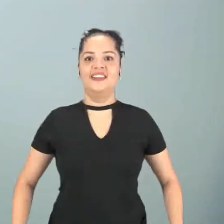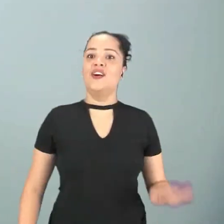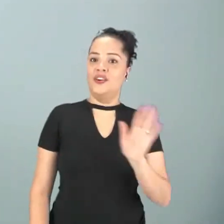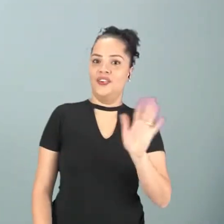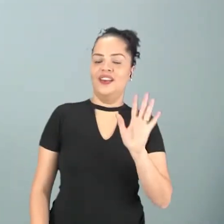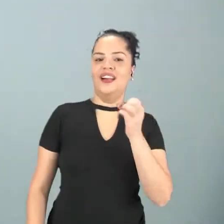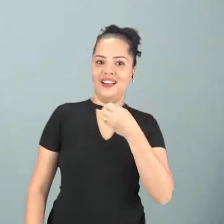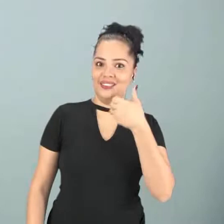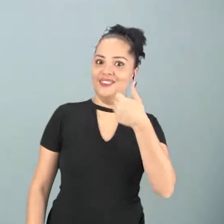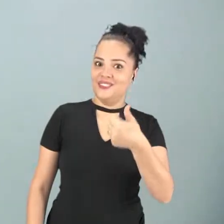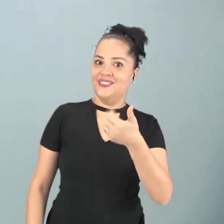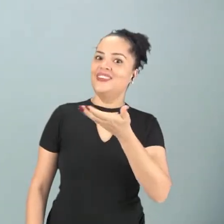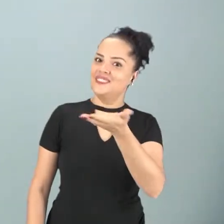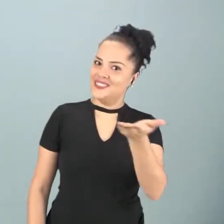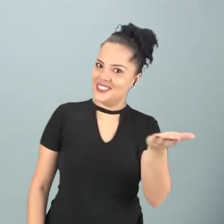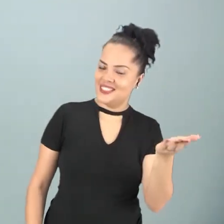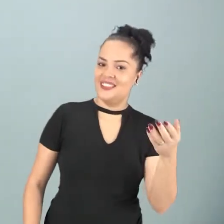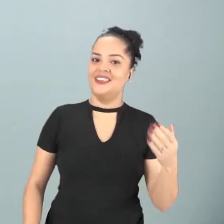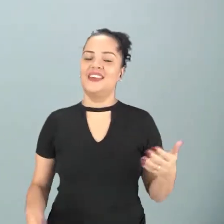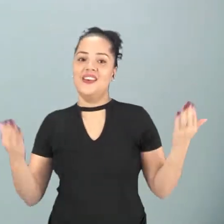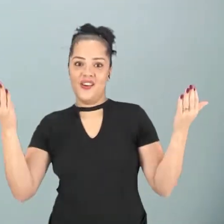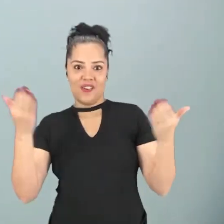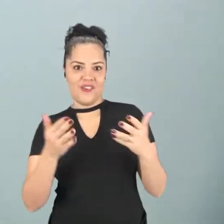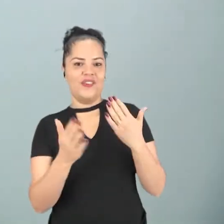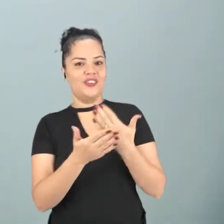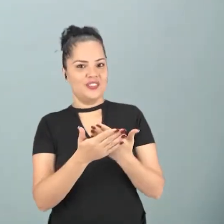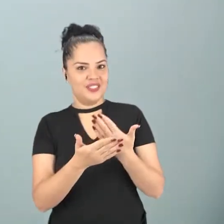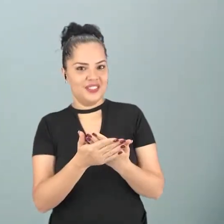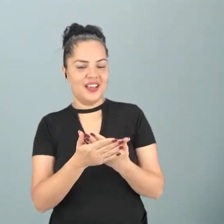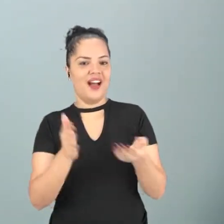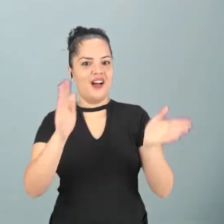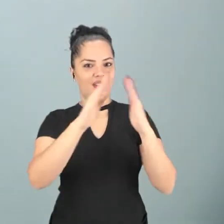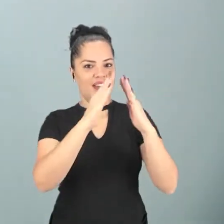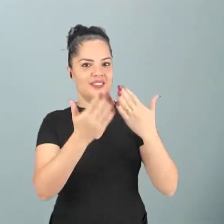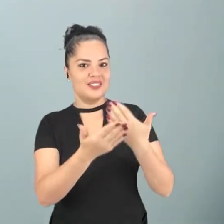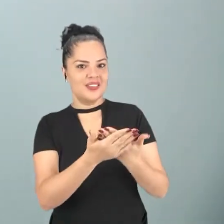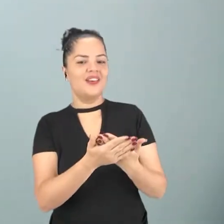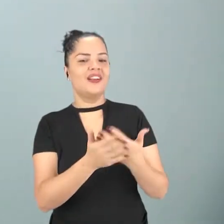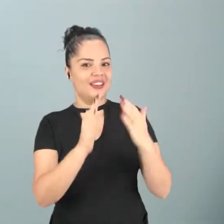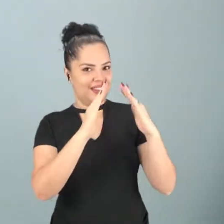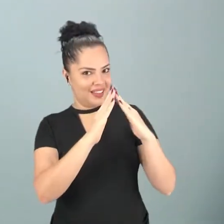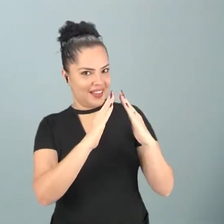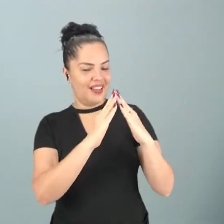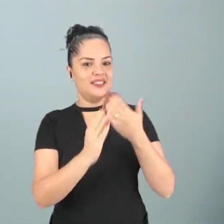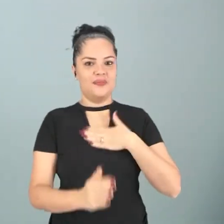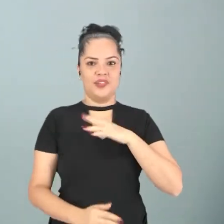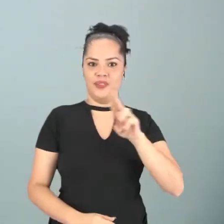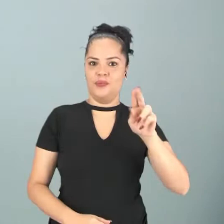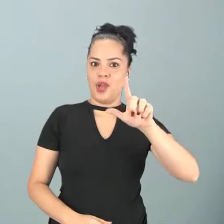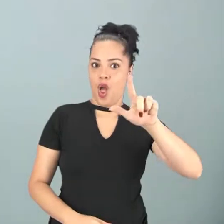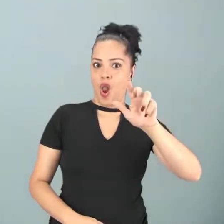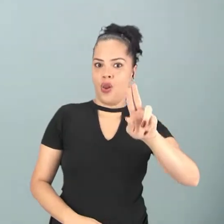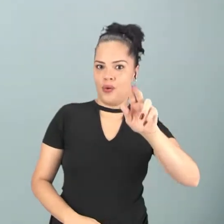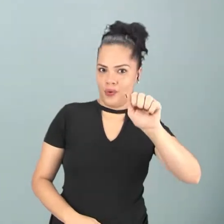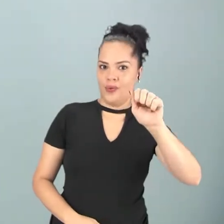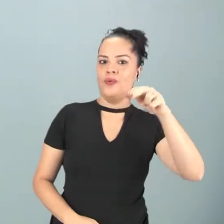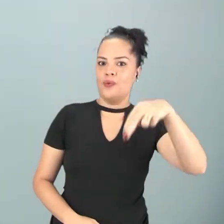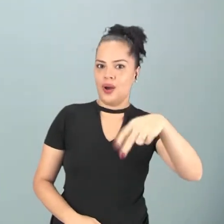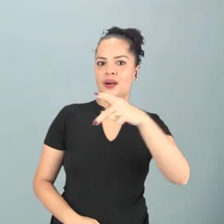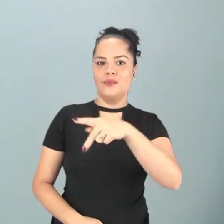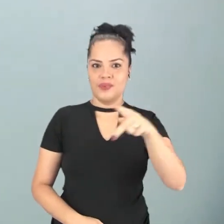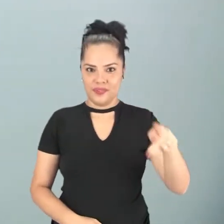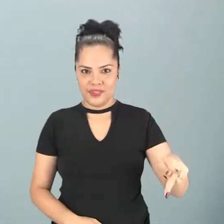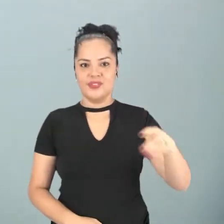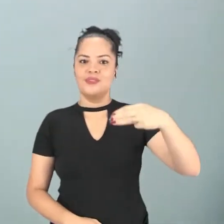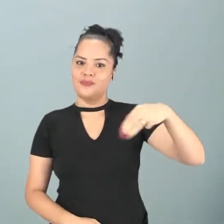Olá, tudo bem com você? Vamos hoje para mais uma aula do projeto Escola em Casa. Meu nome é Luan Felipe, sou professor de matemática da Rede Pública